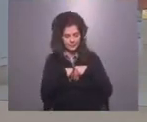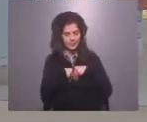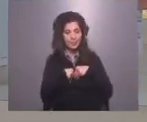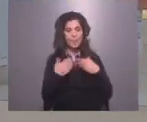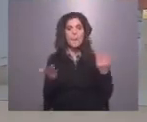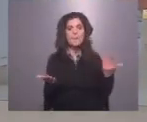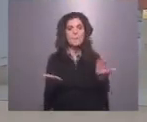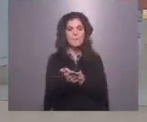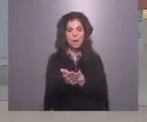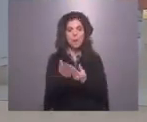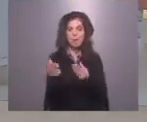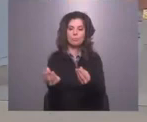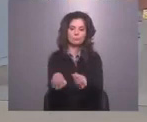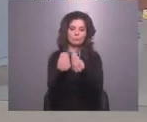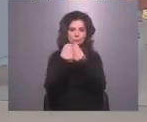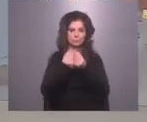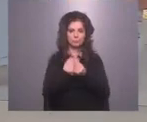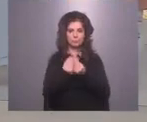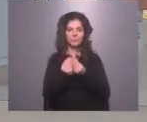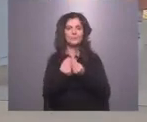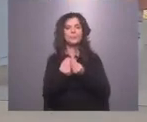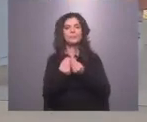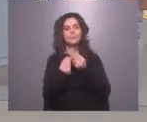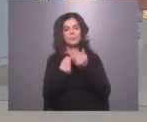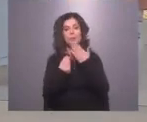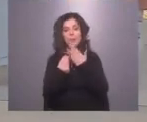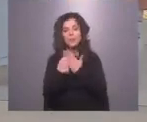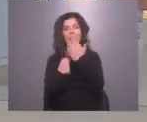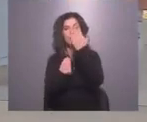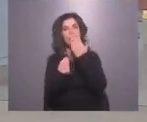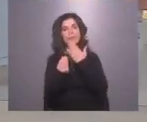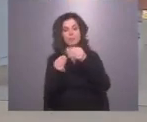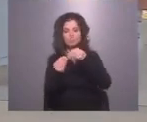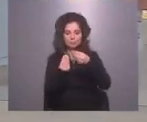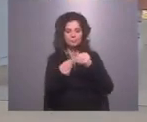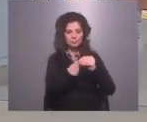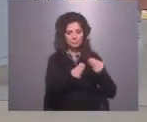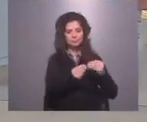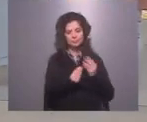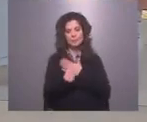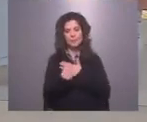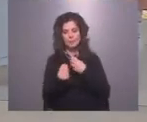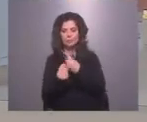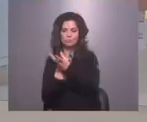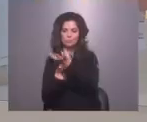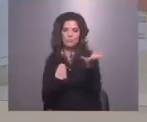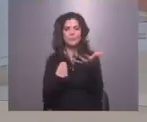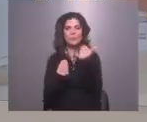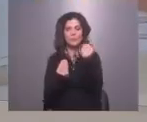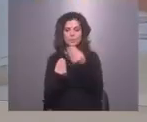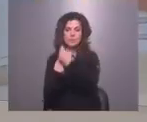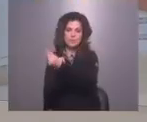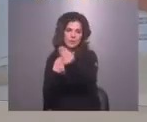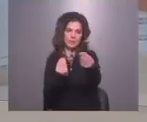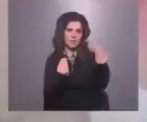morte, tomou o pão e, dando graças, partiu e deu aos seus